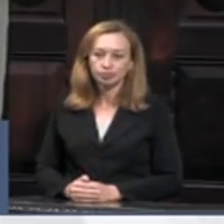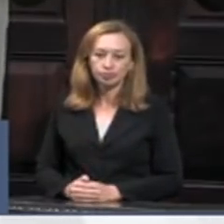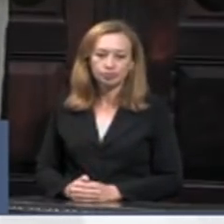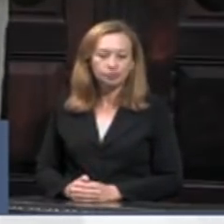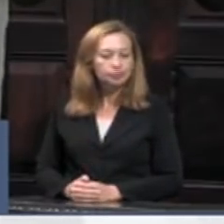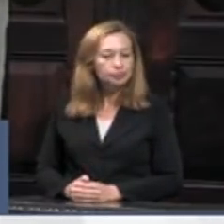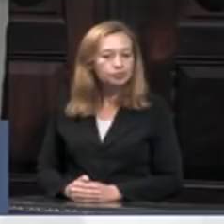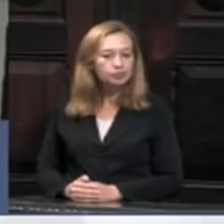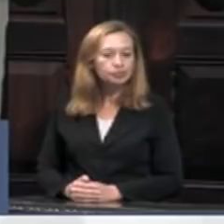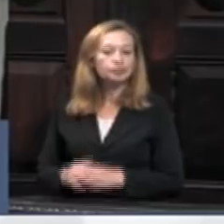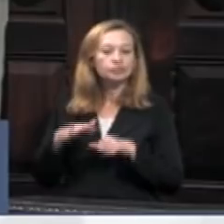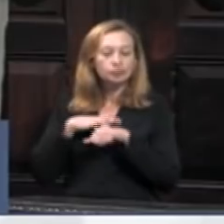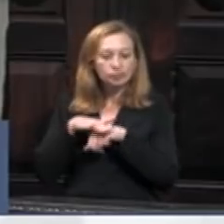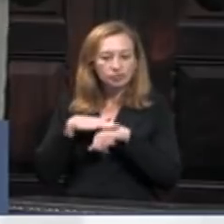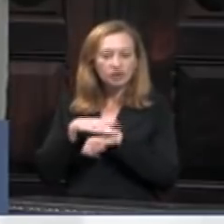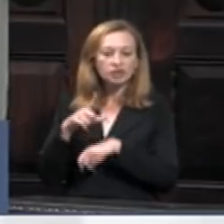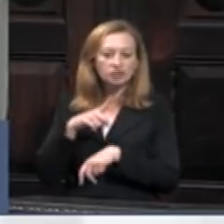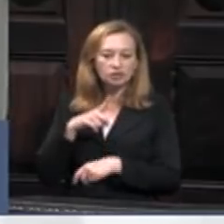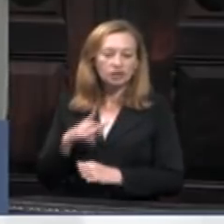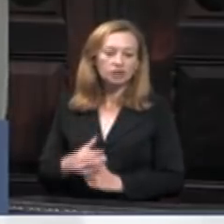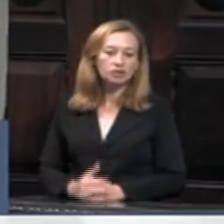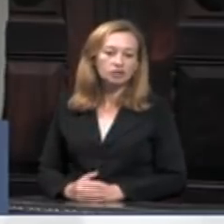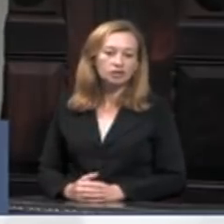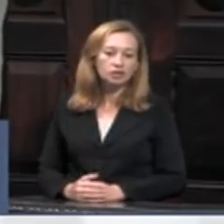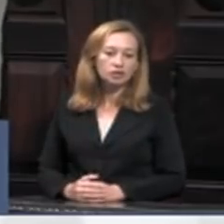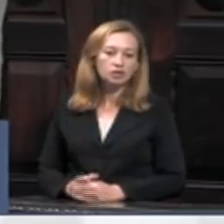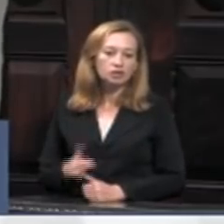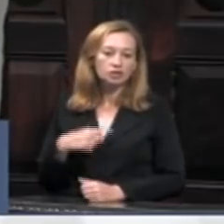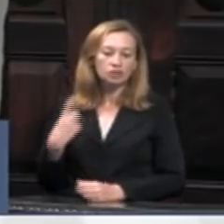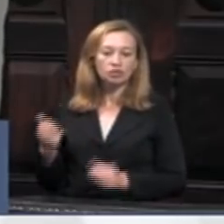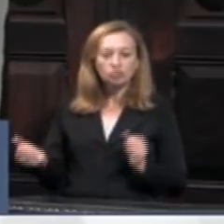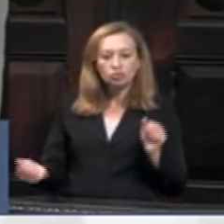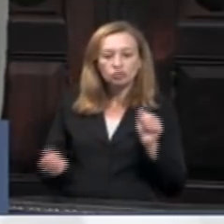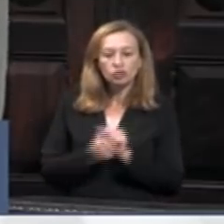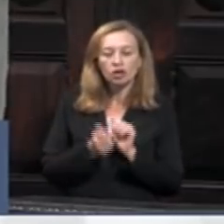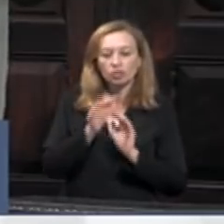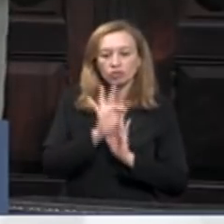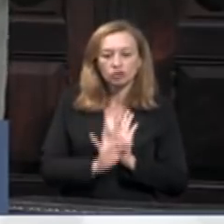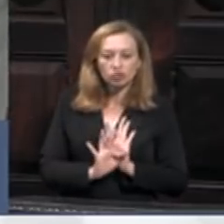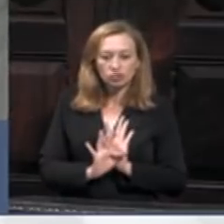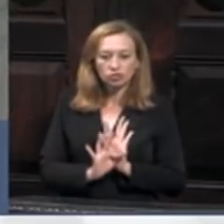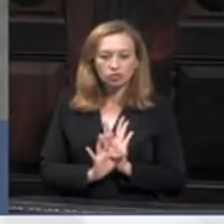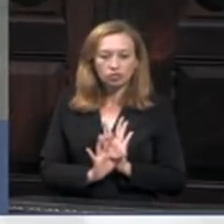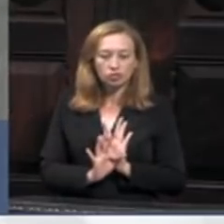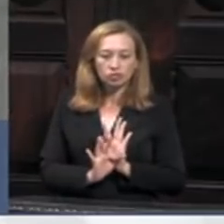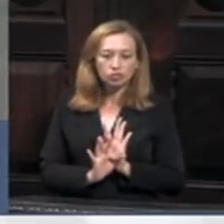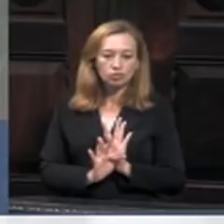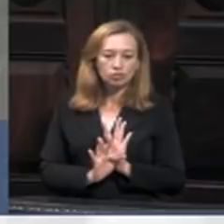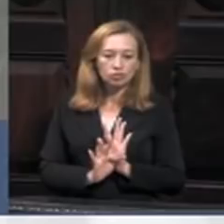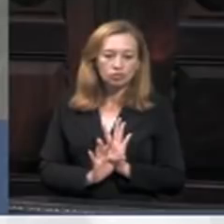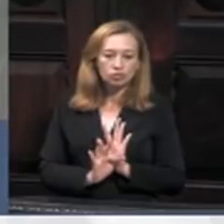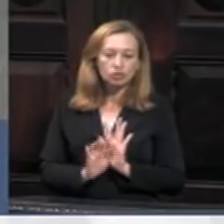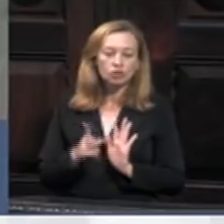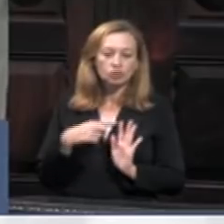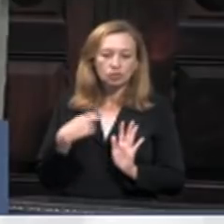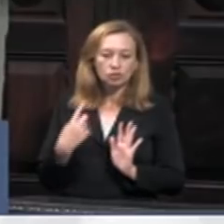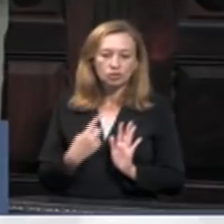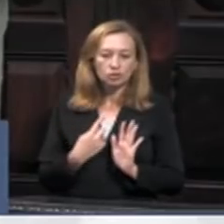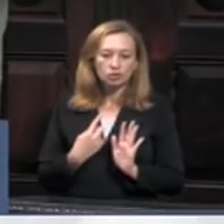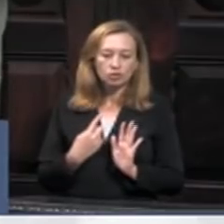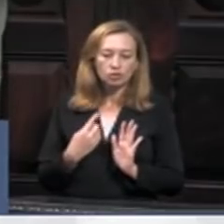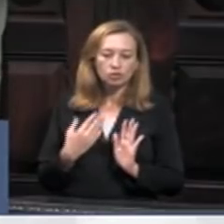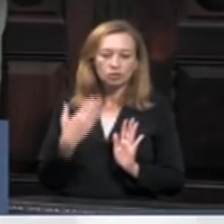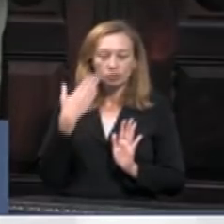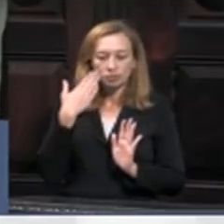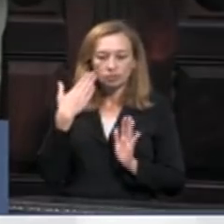na negociação que foi feita, nós vamos ter incorporação ao texto do nosso destaque relativo ao